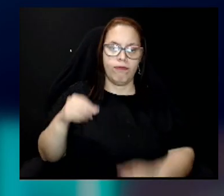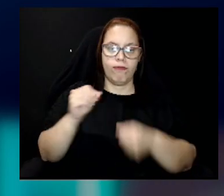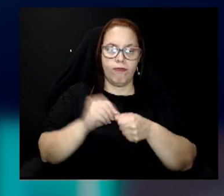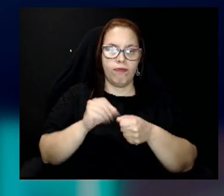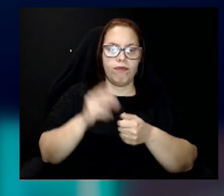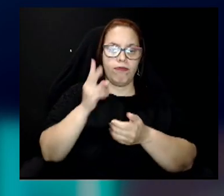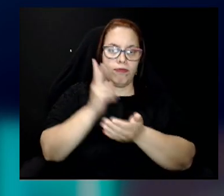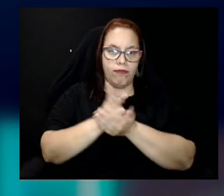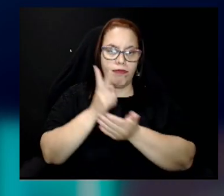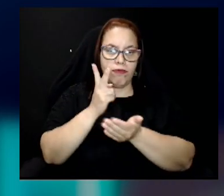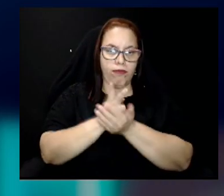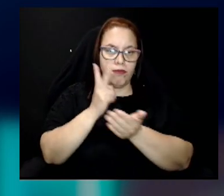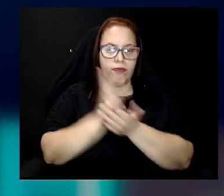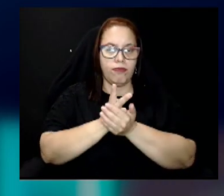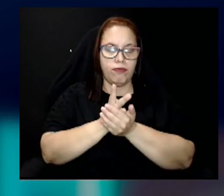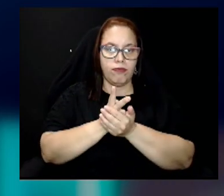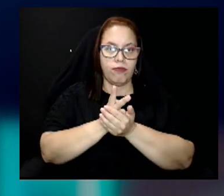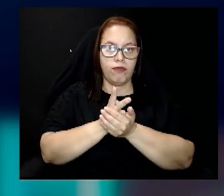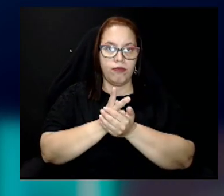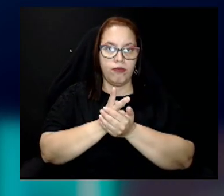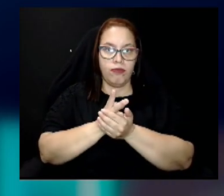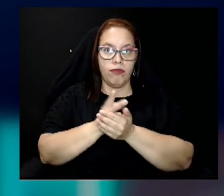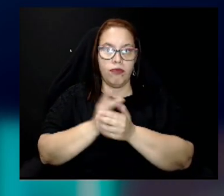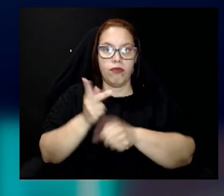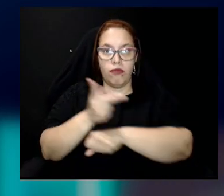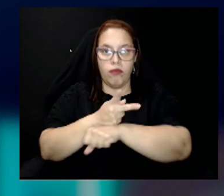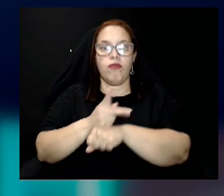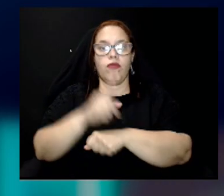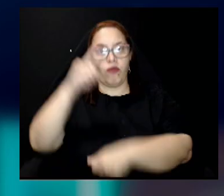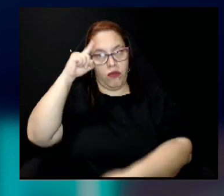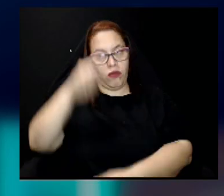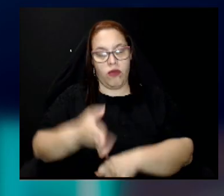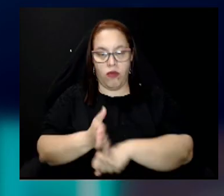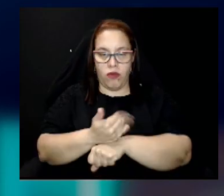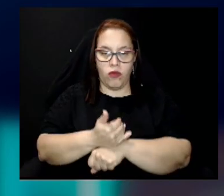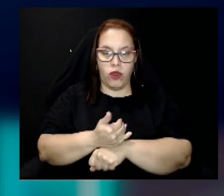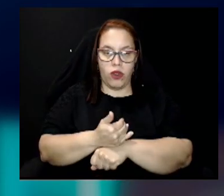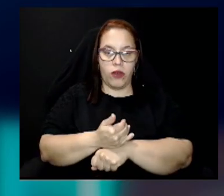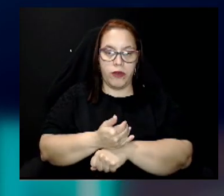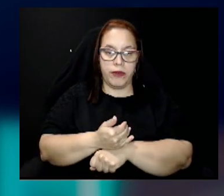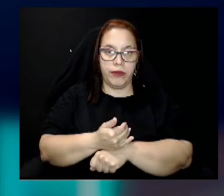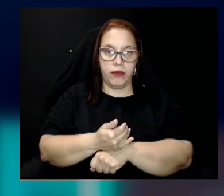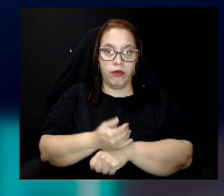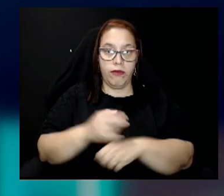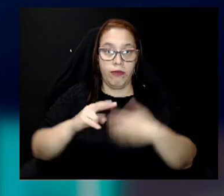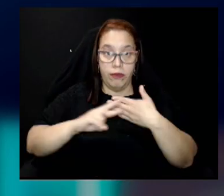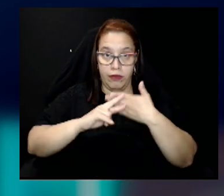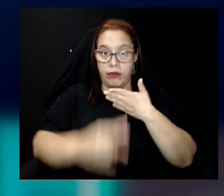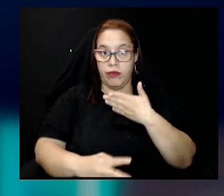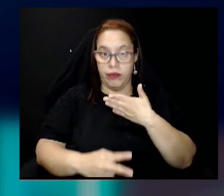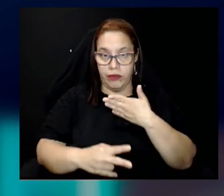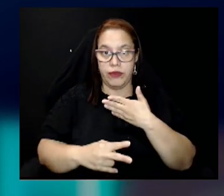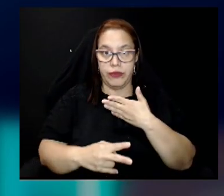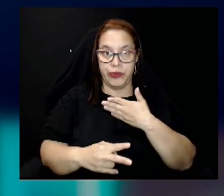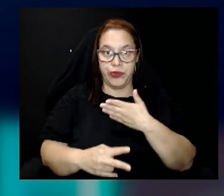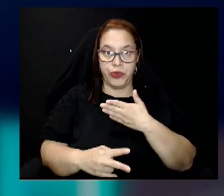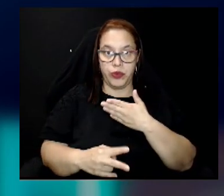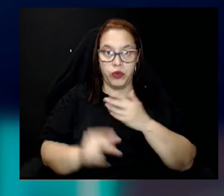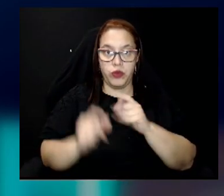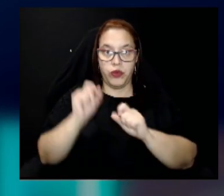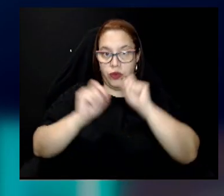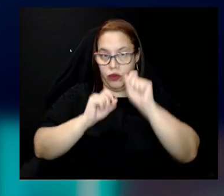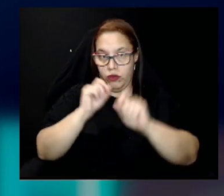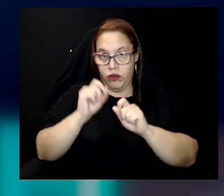periodicamente para buscar um diagnóstico precoce e, eventualmente, impactar isso no que se refere a dados